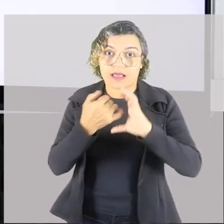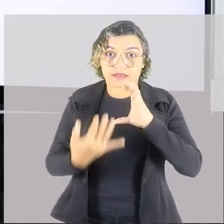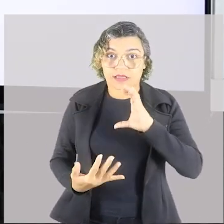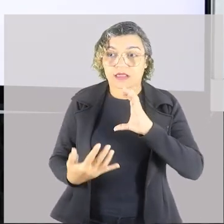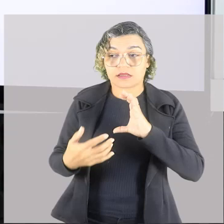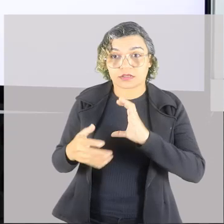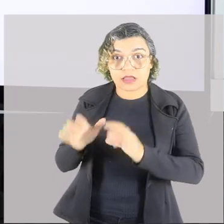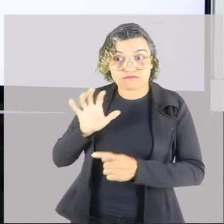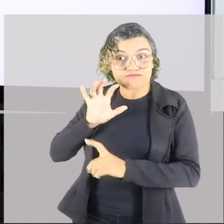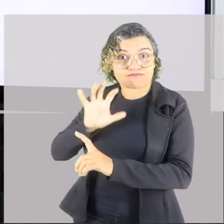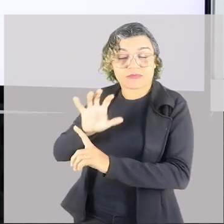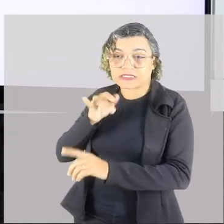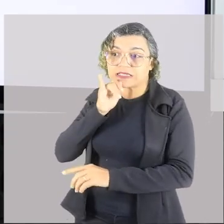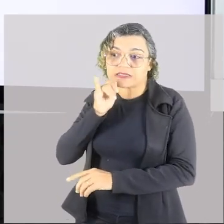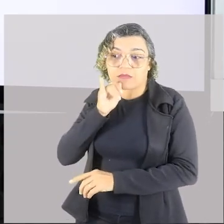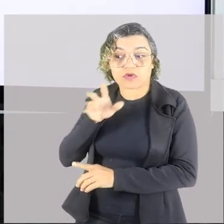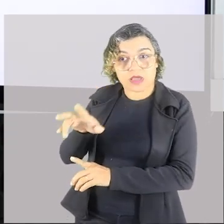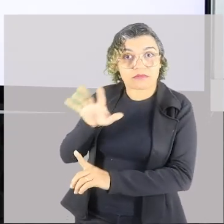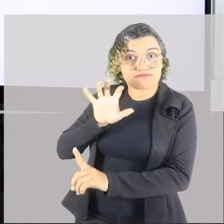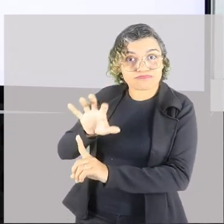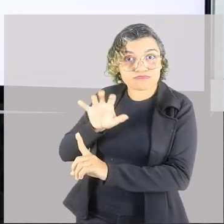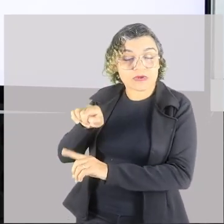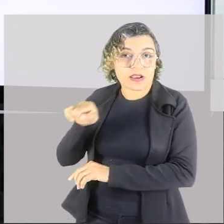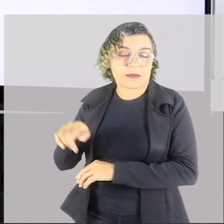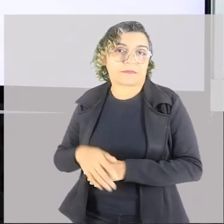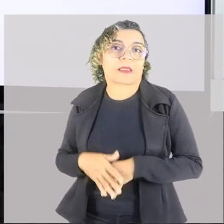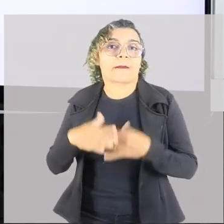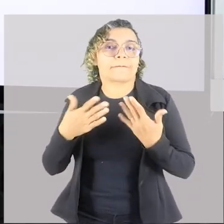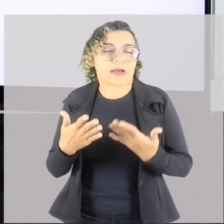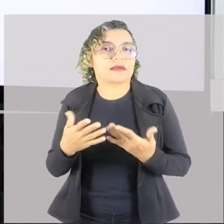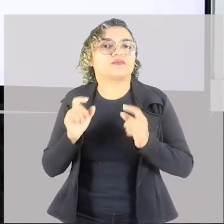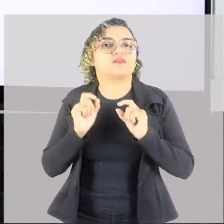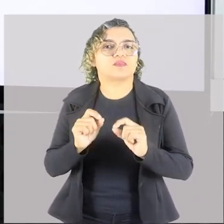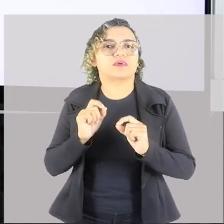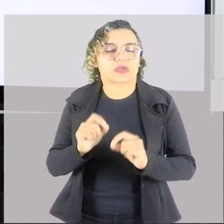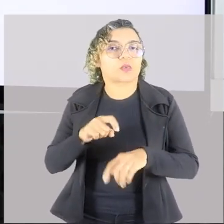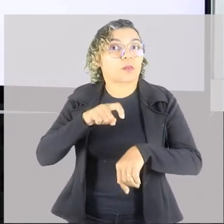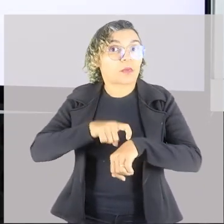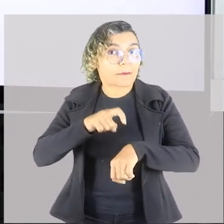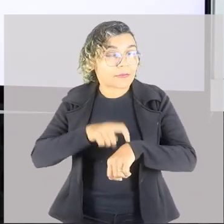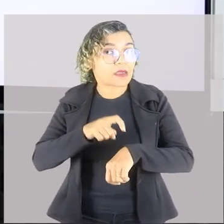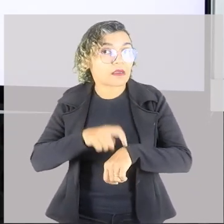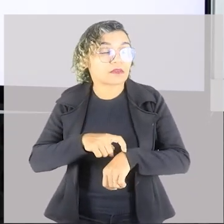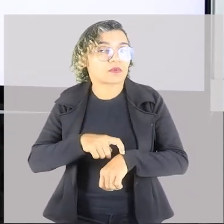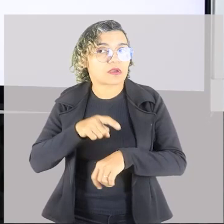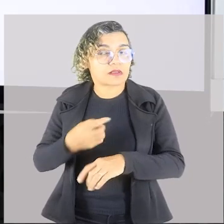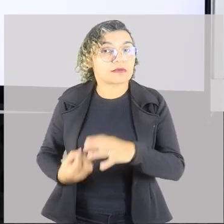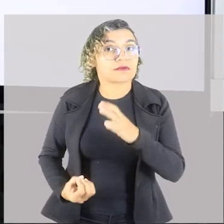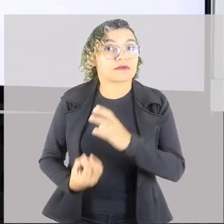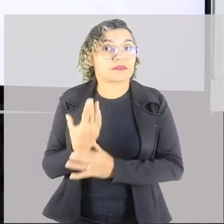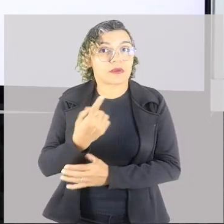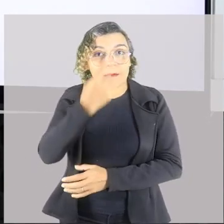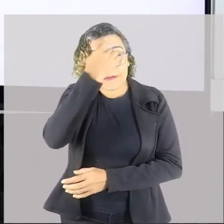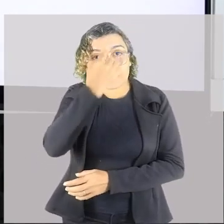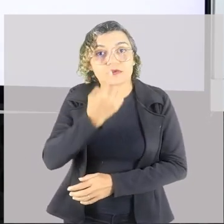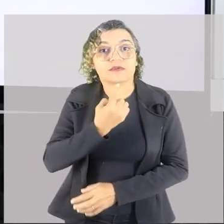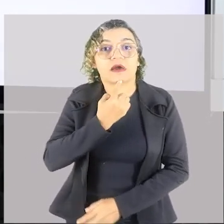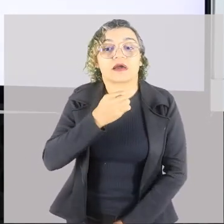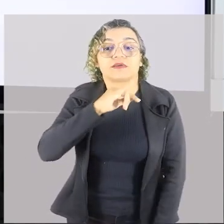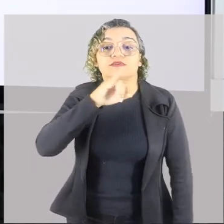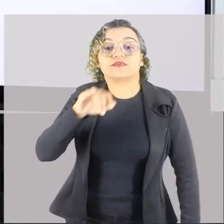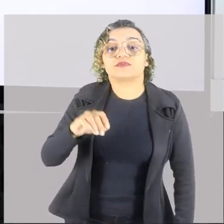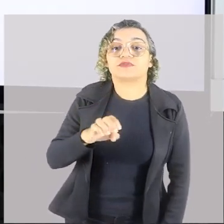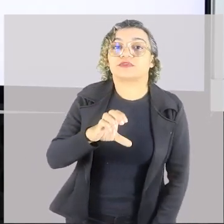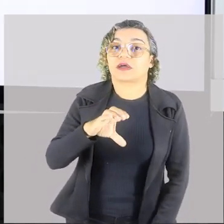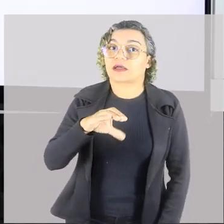Monteiro Lobato ele é um escritor de ficção, né? Mas quando ele constrói essa personagem, o Jeca, ele